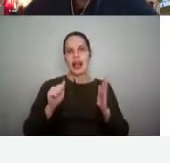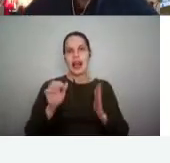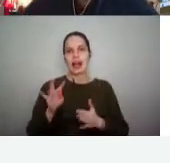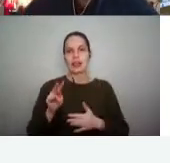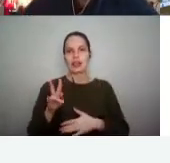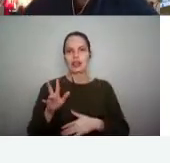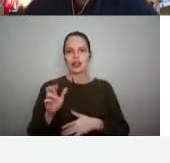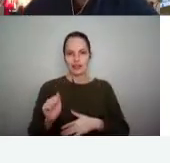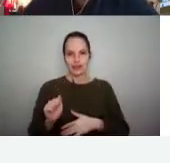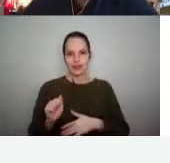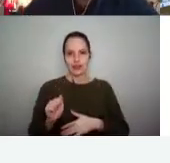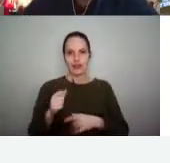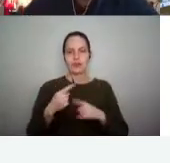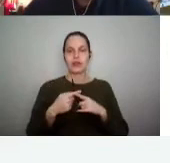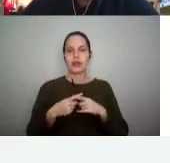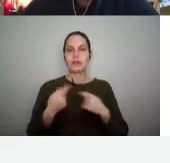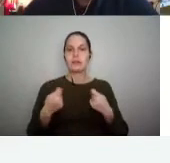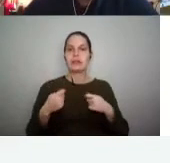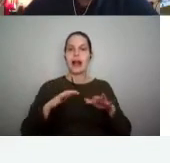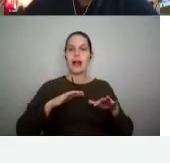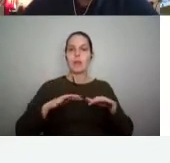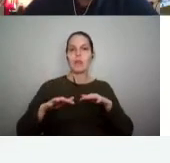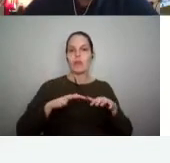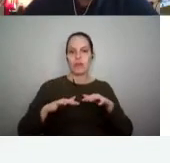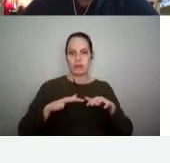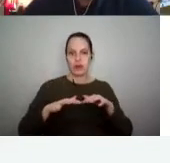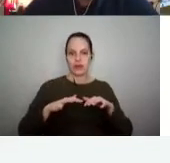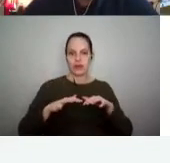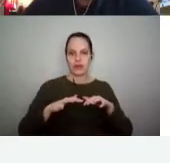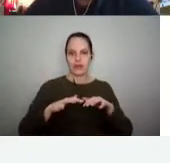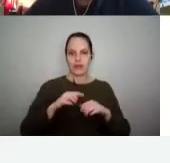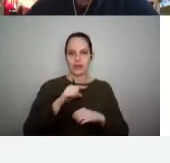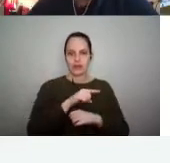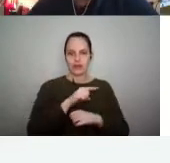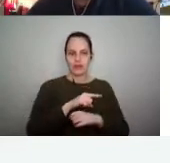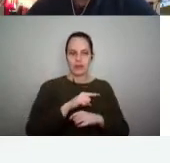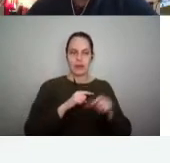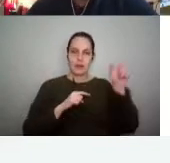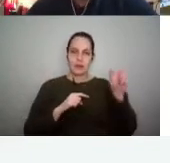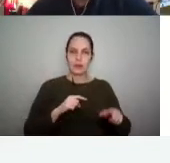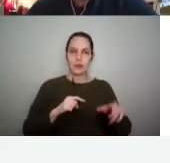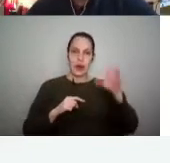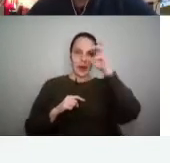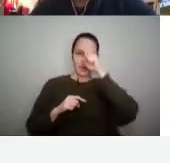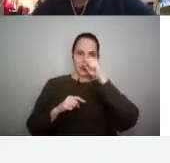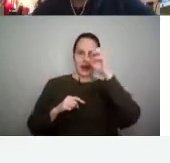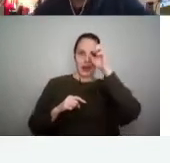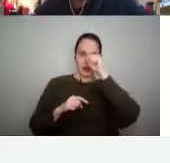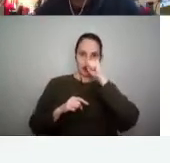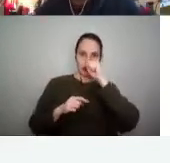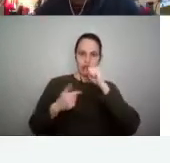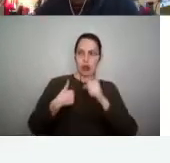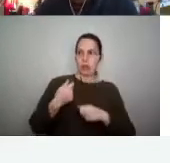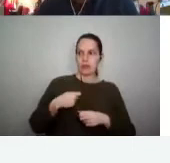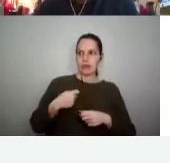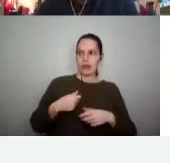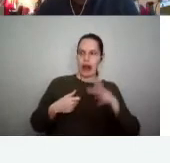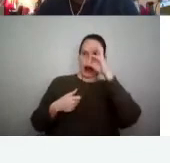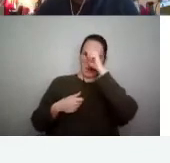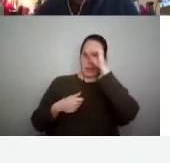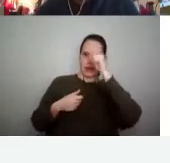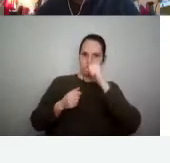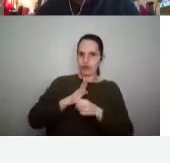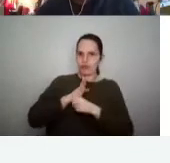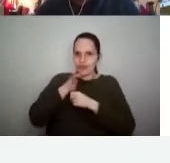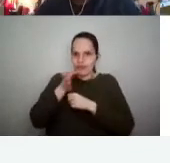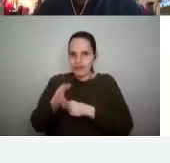uma ação de quem aprende. Porque se a pessoa que aprende não age em função do conhecimento, né? Não